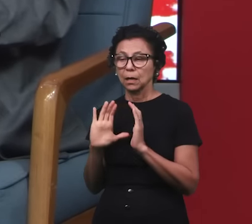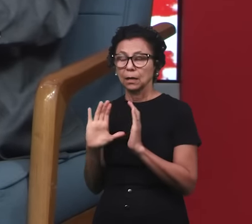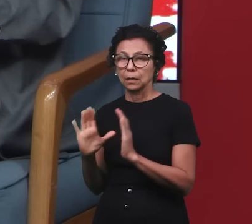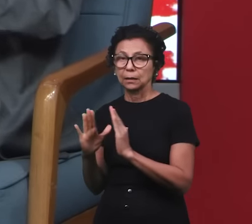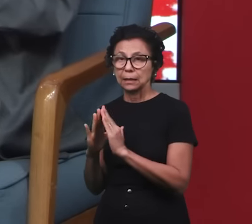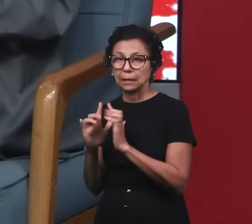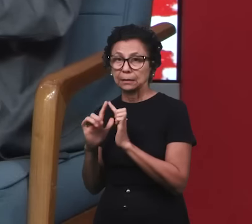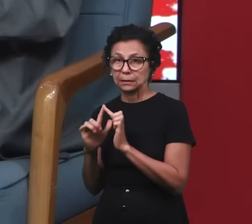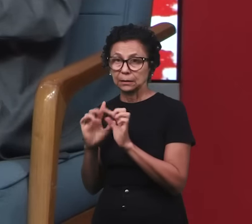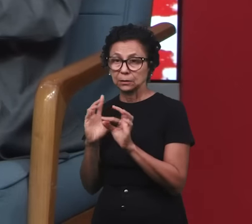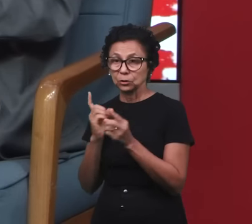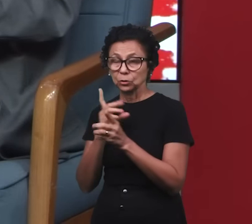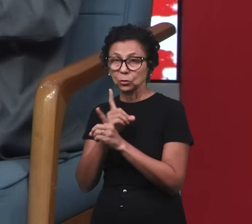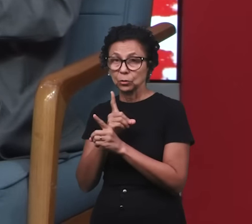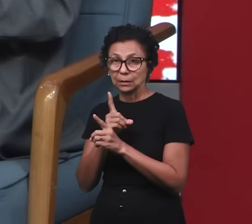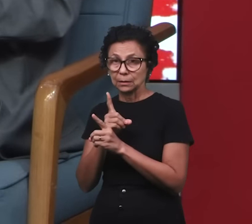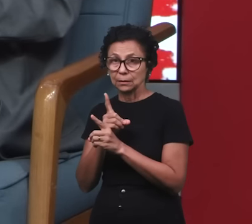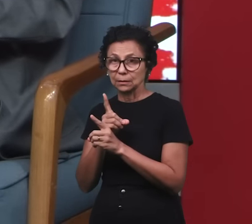estabelecida ali.